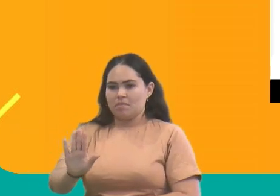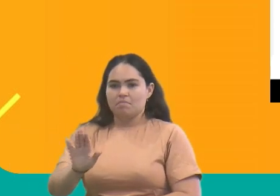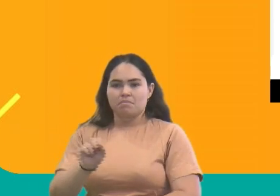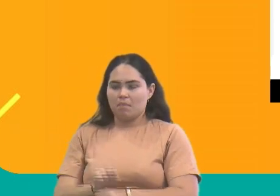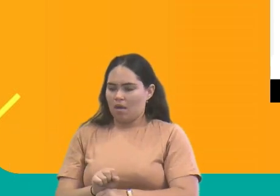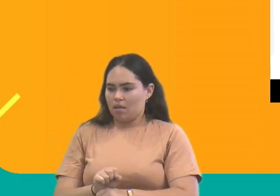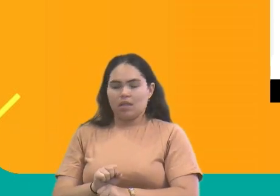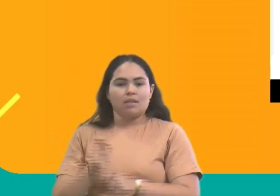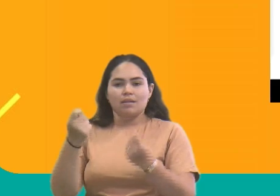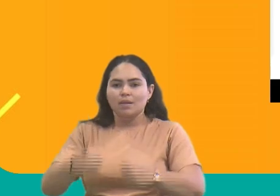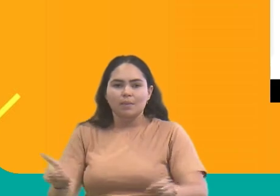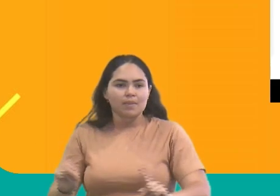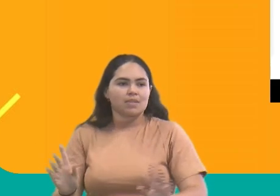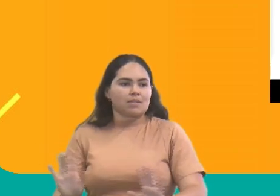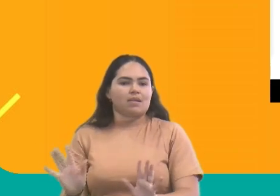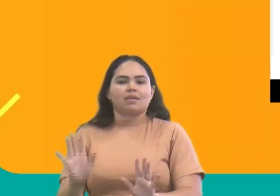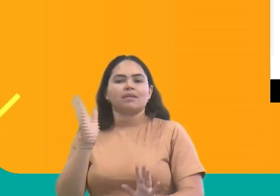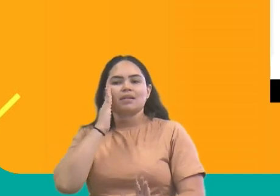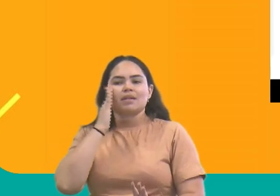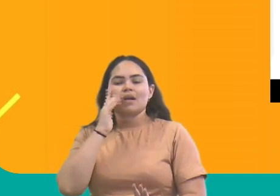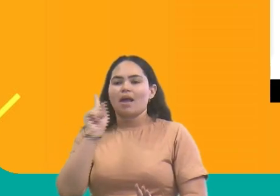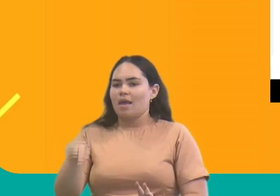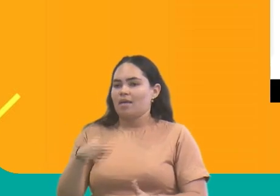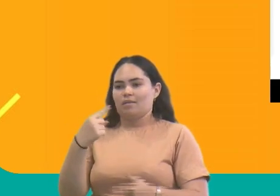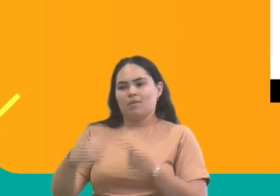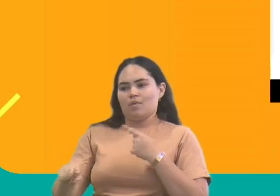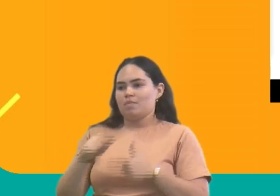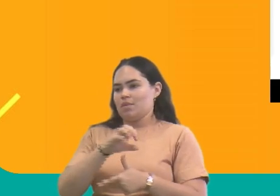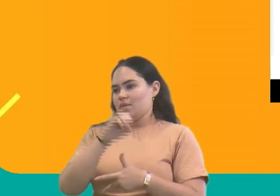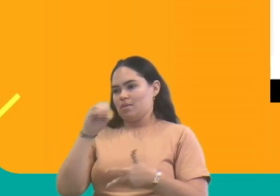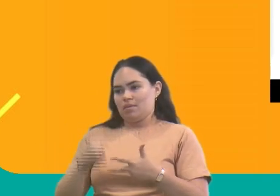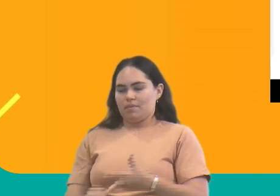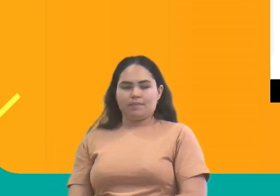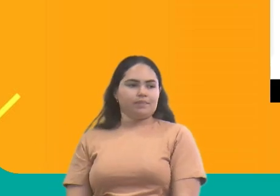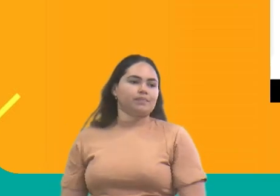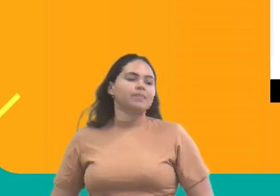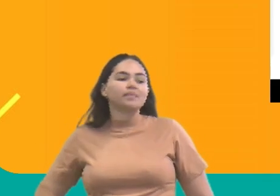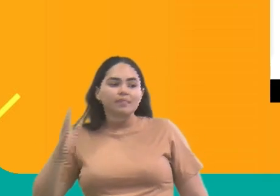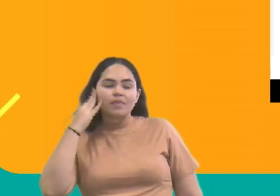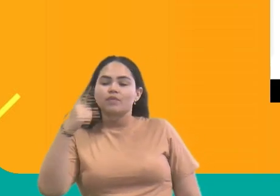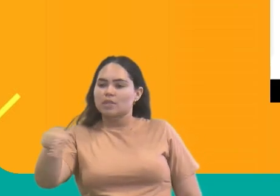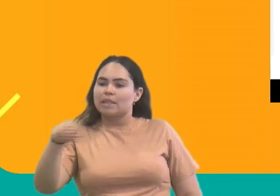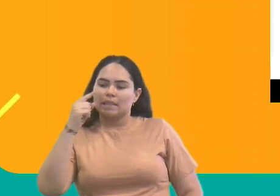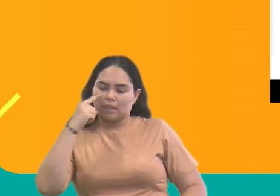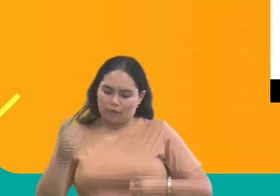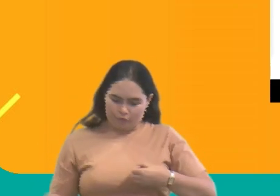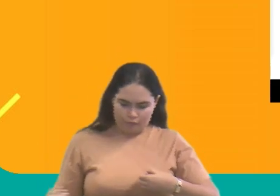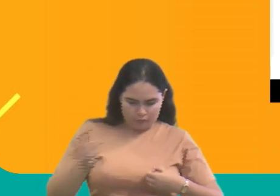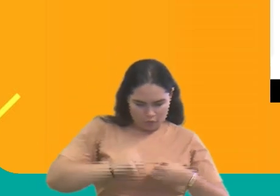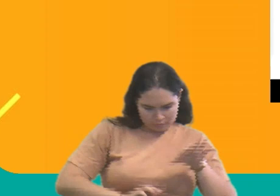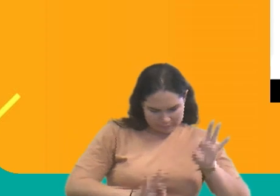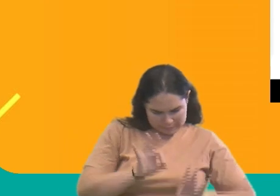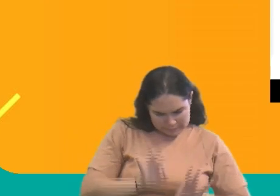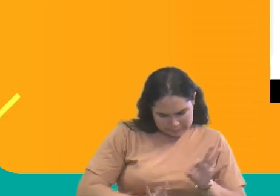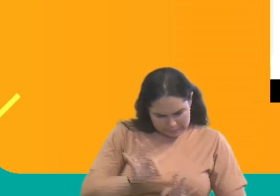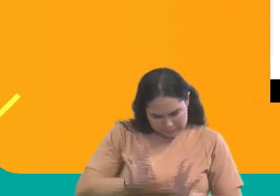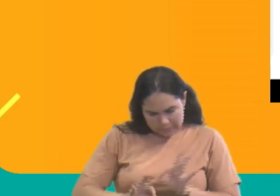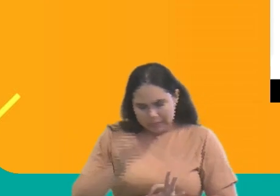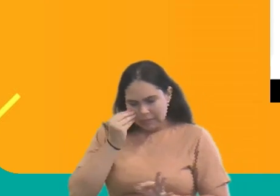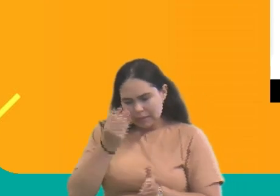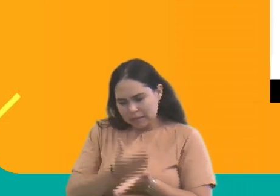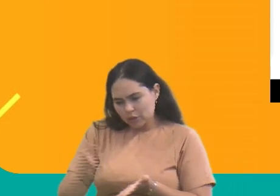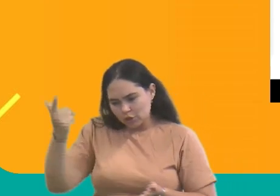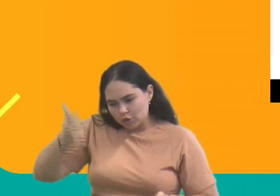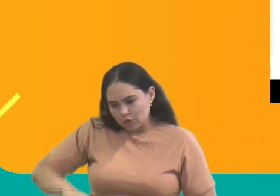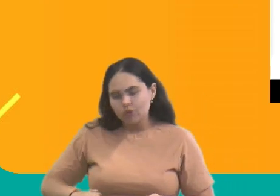Pare, porque esse modelo não é um modelo de questão Enem. Você pare, volte, você errou em algum lugar e recomeça. As questões aqui